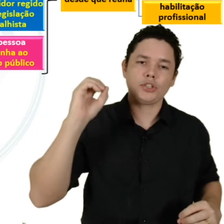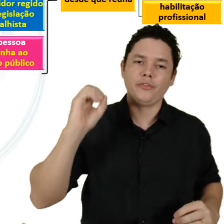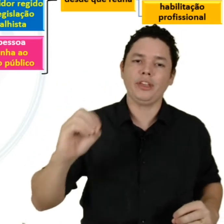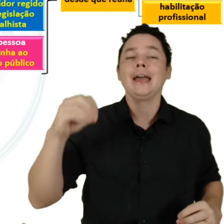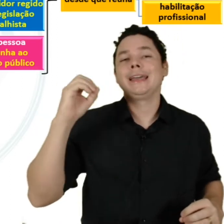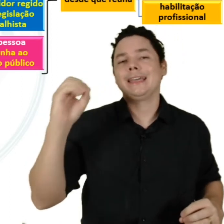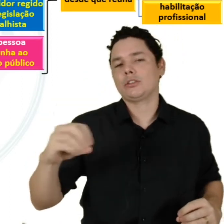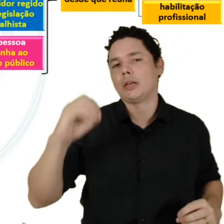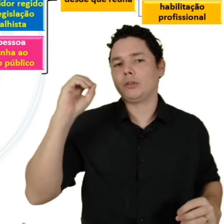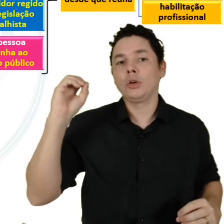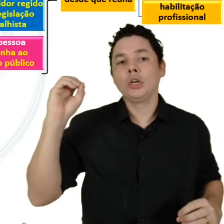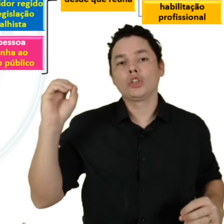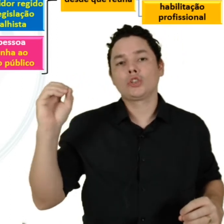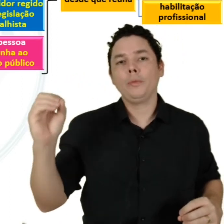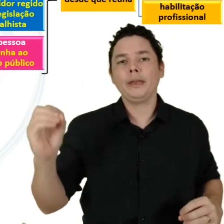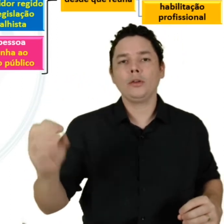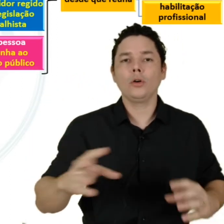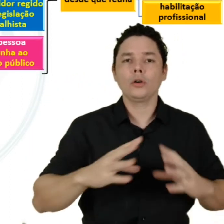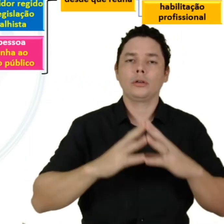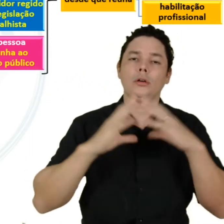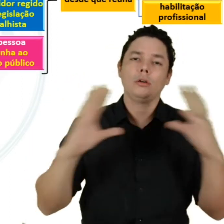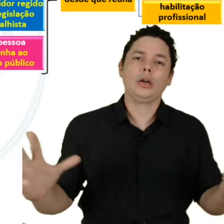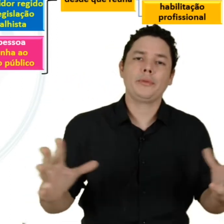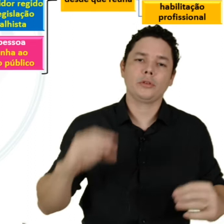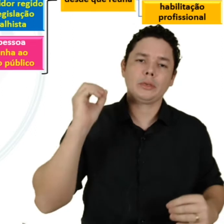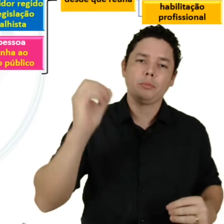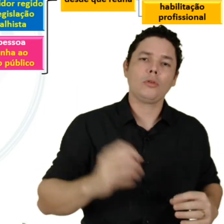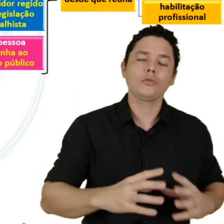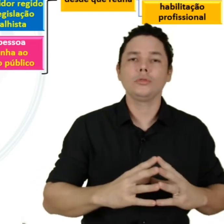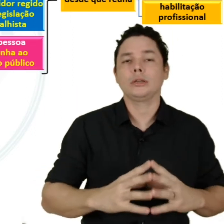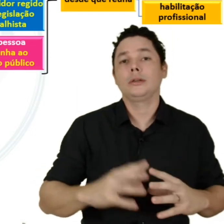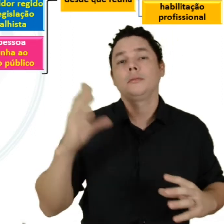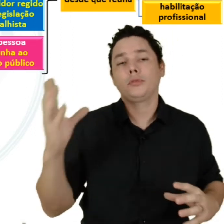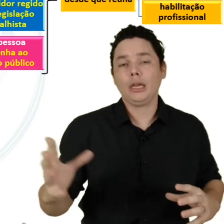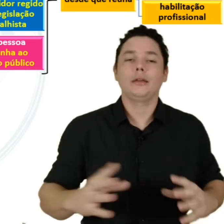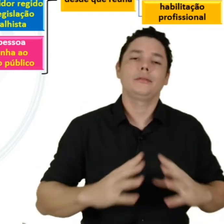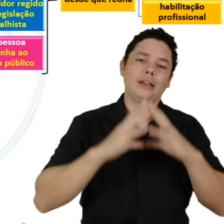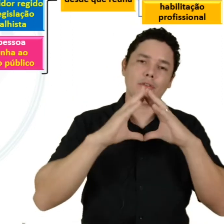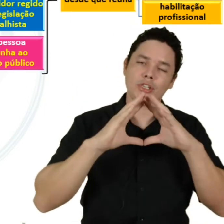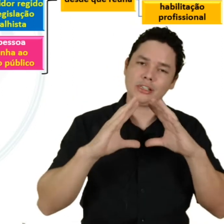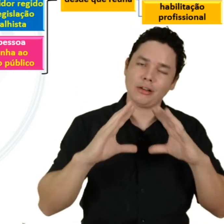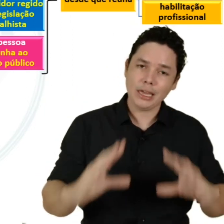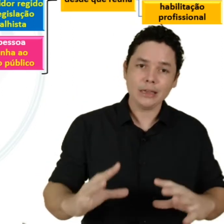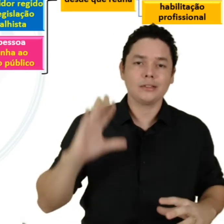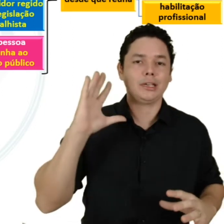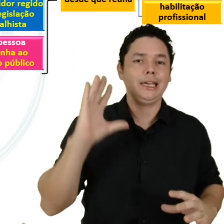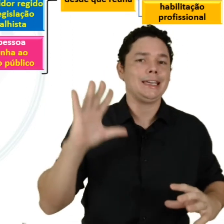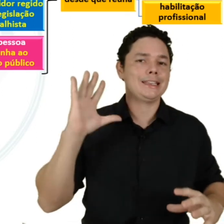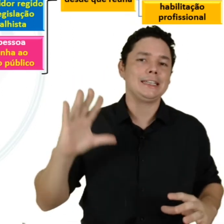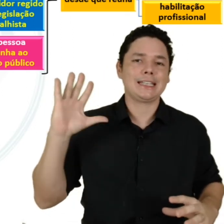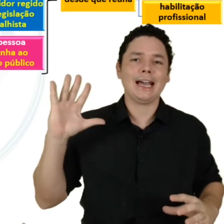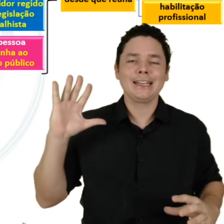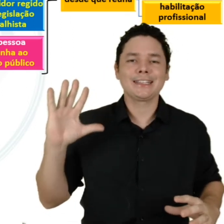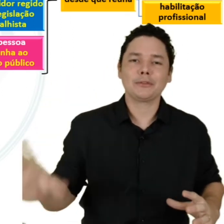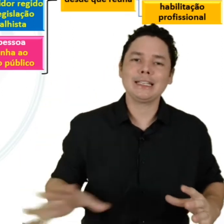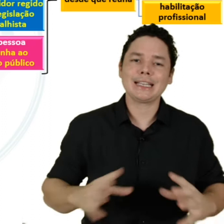direção, chefia e assessoramento superior. Ora, professor, você pulou consulta. Por quê? Tá vendo o xizinho aí? Isso aí quer dizer